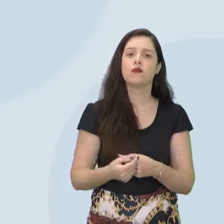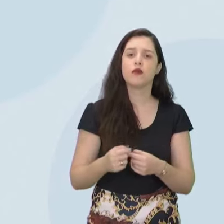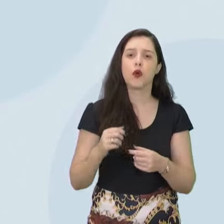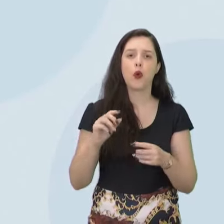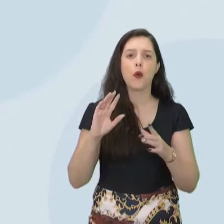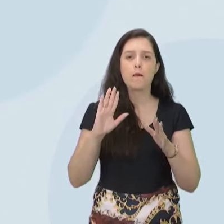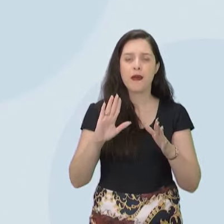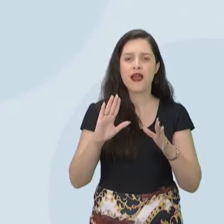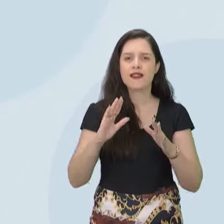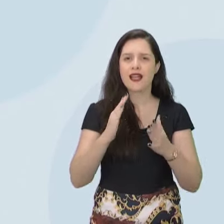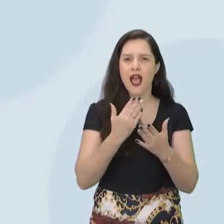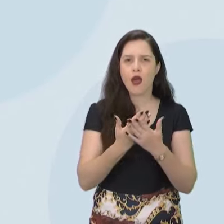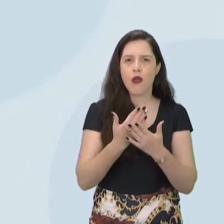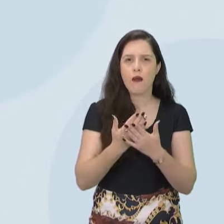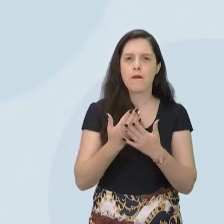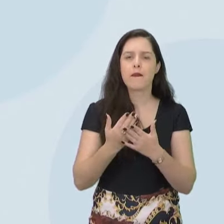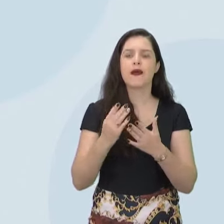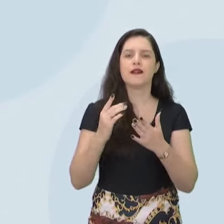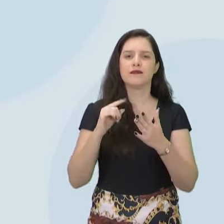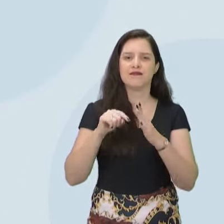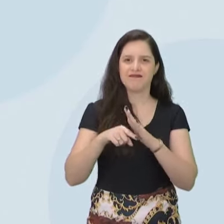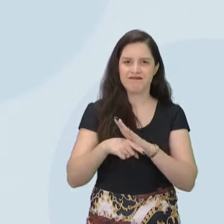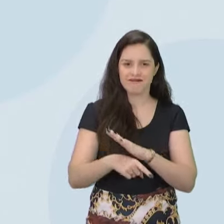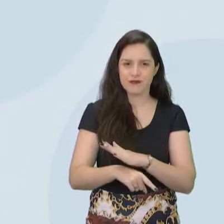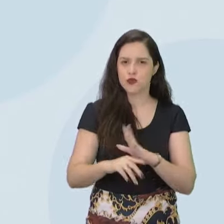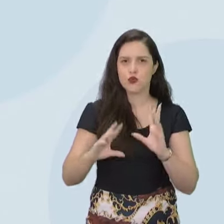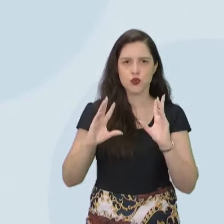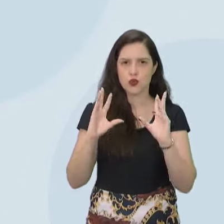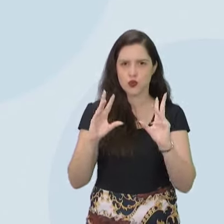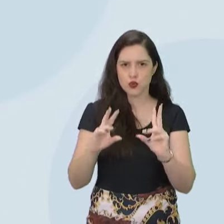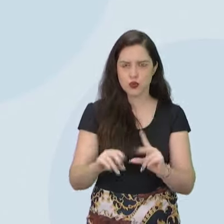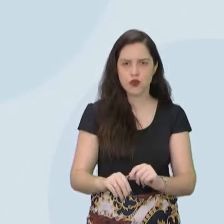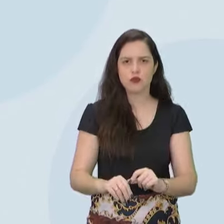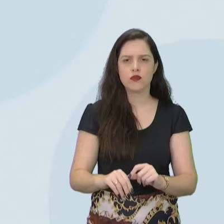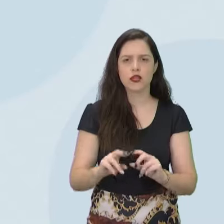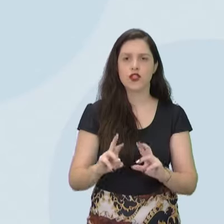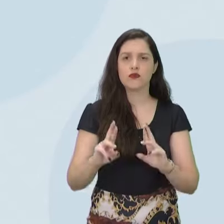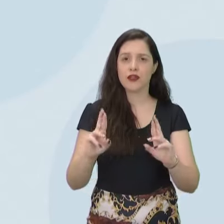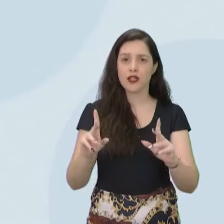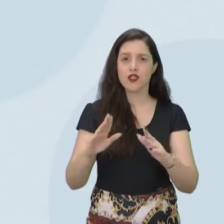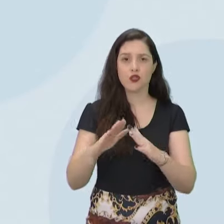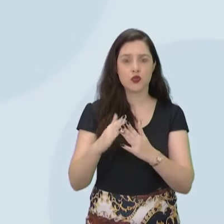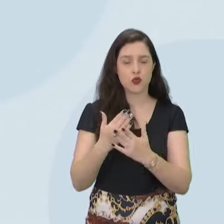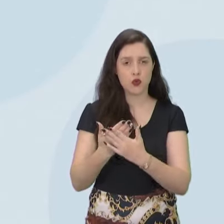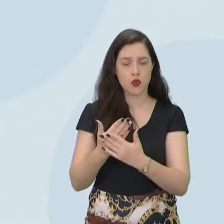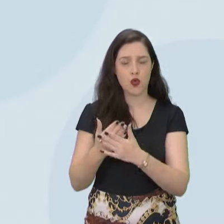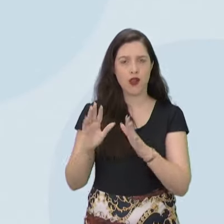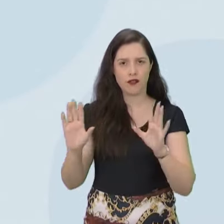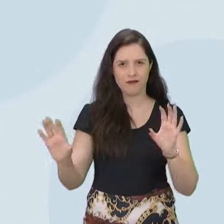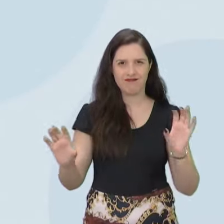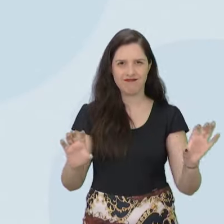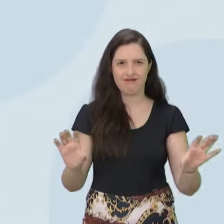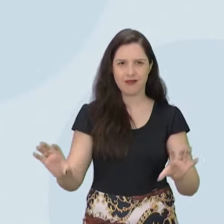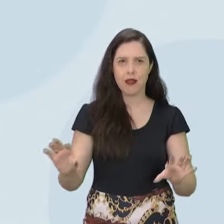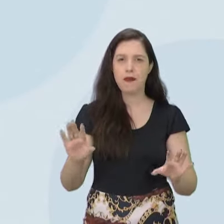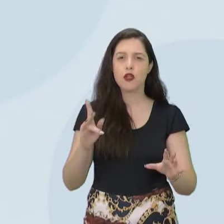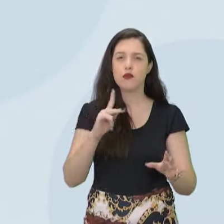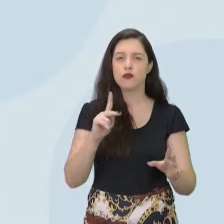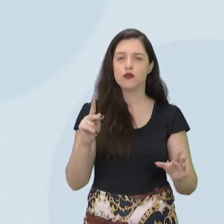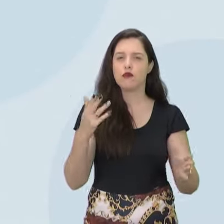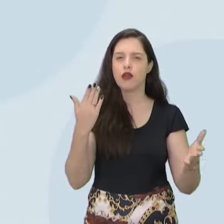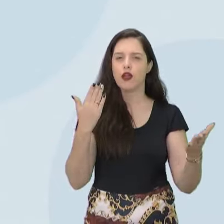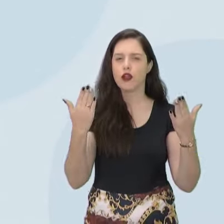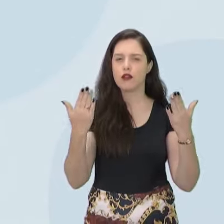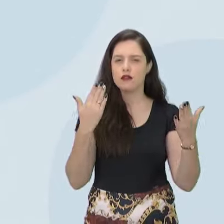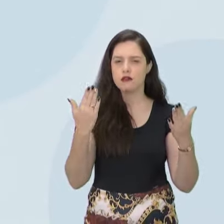mais complexo, que já trabalha com a sociedade como um todo, que é o censo escolar. E aí pedir para os estudantes analisarem esse